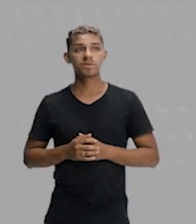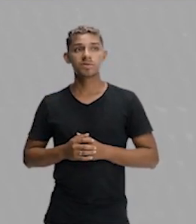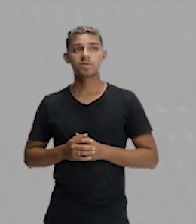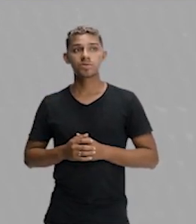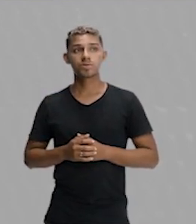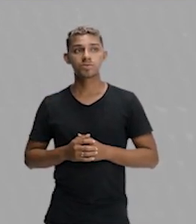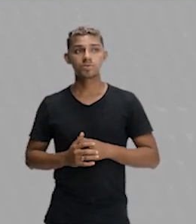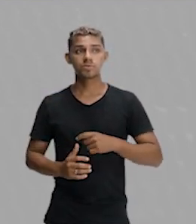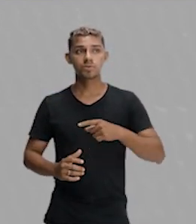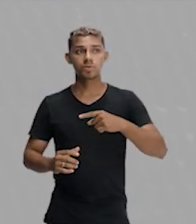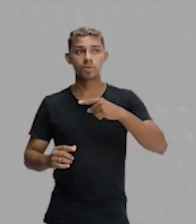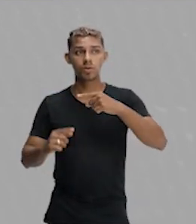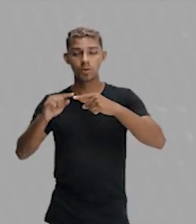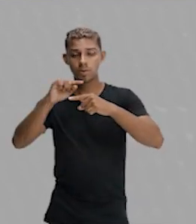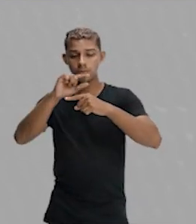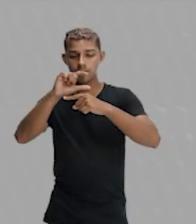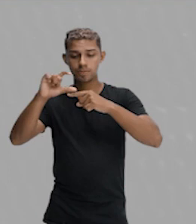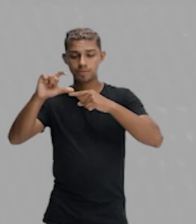sobre a